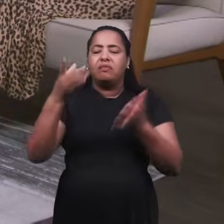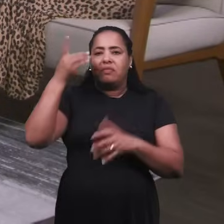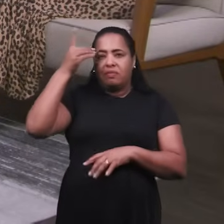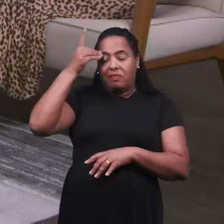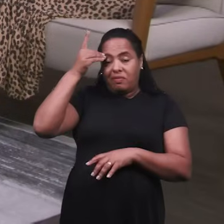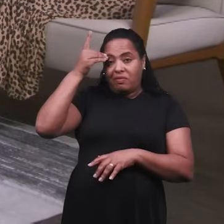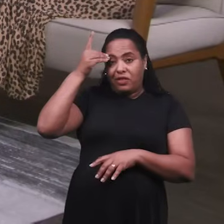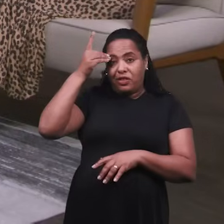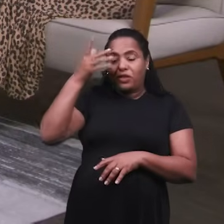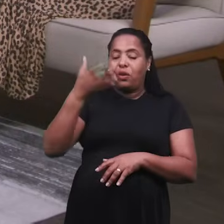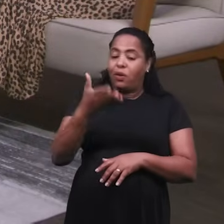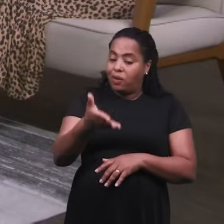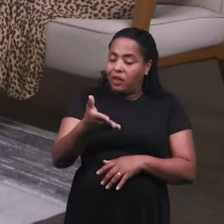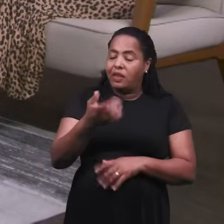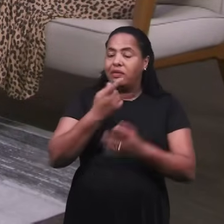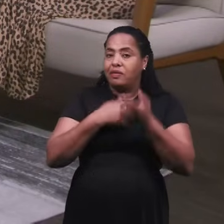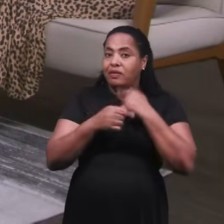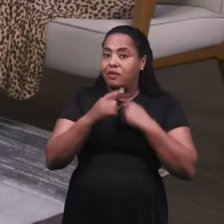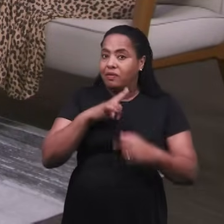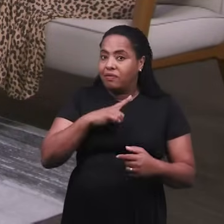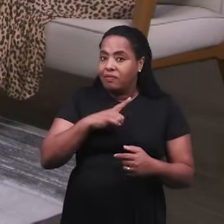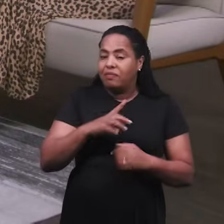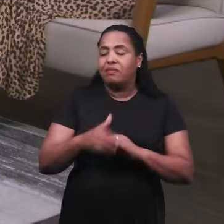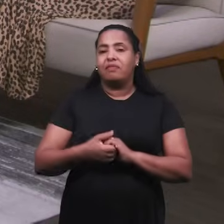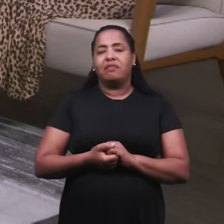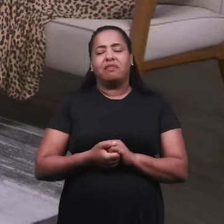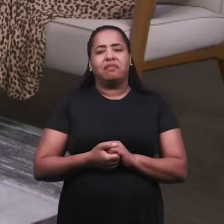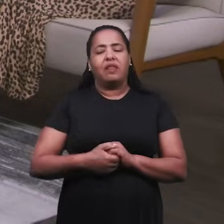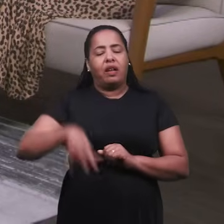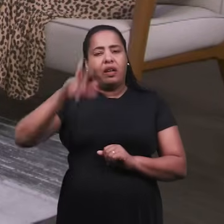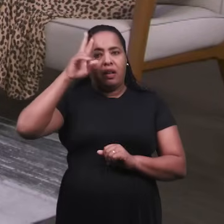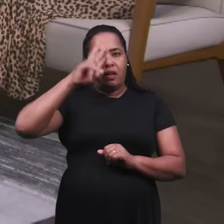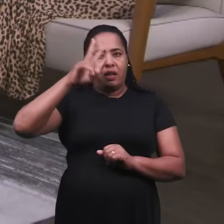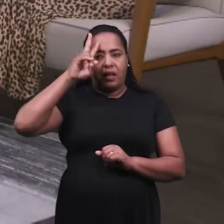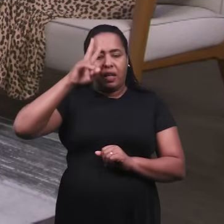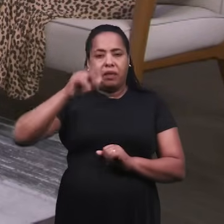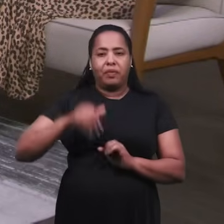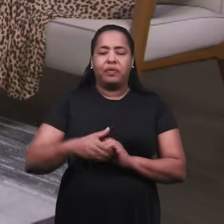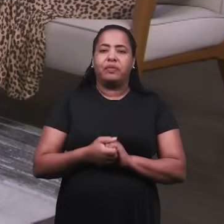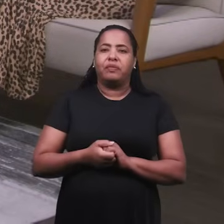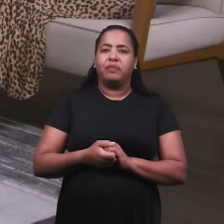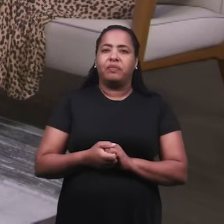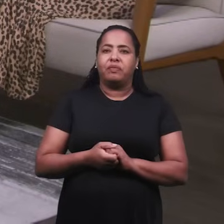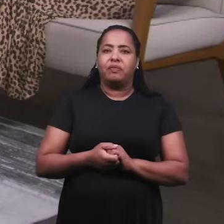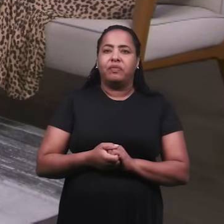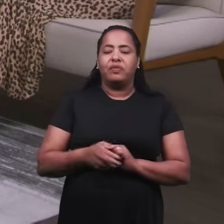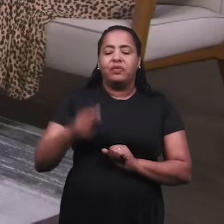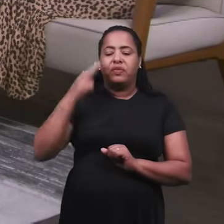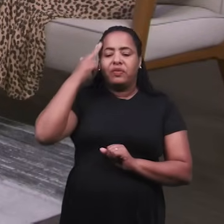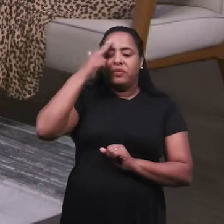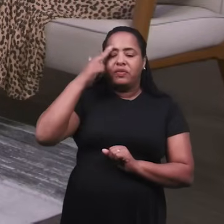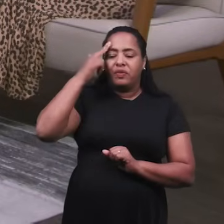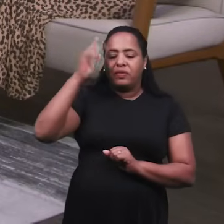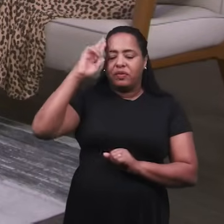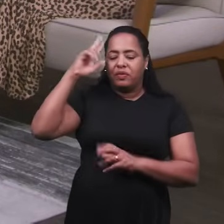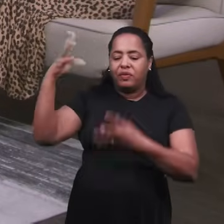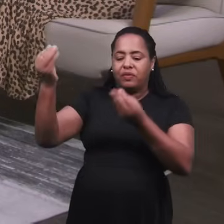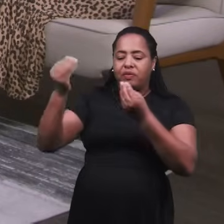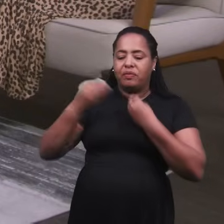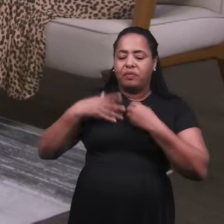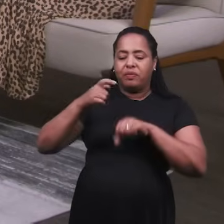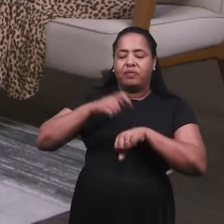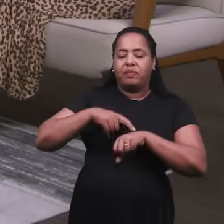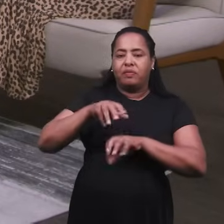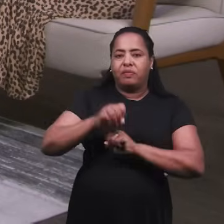dons espirituais e me lembro muito disso, que muitos sonhos o Senhor me dava na